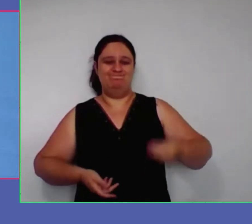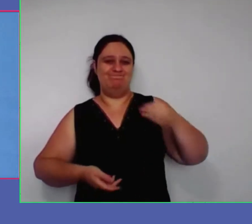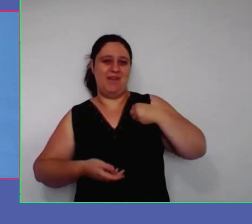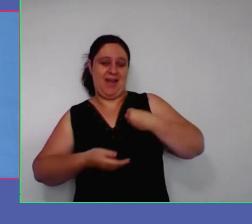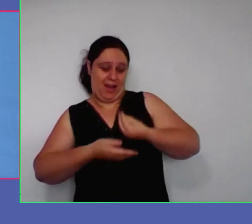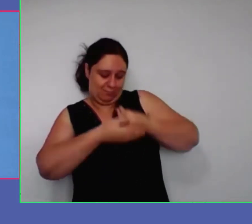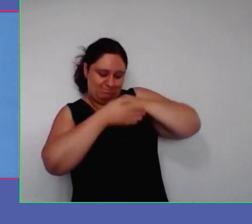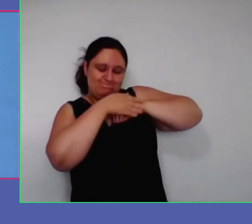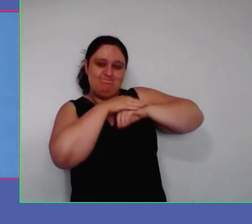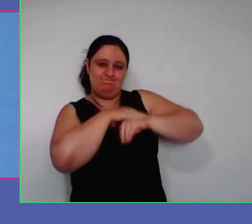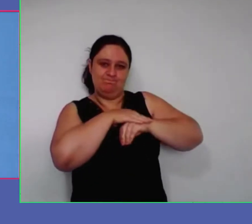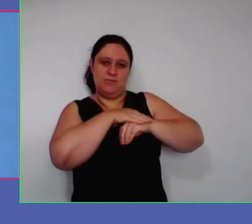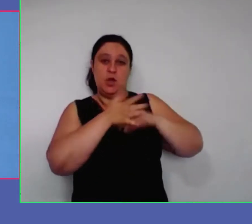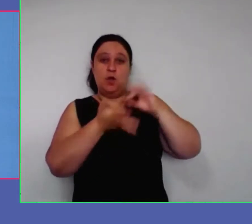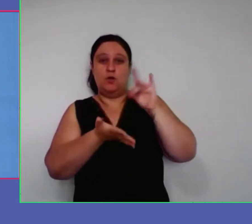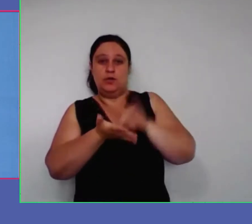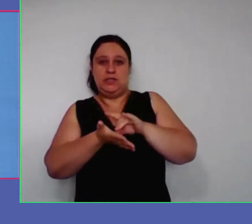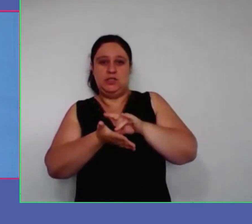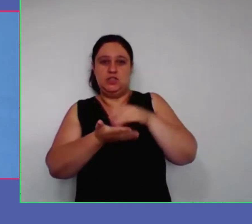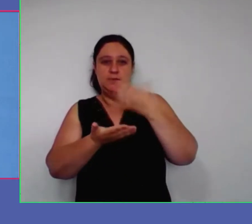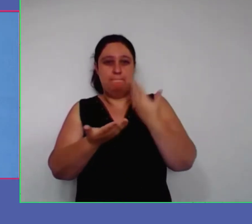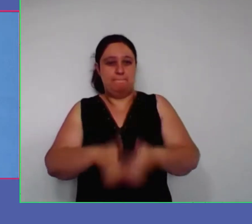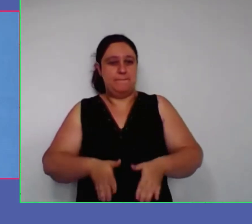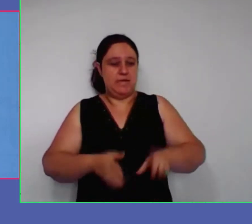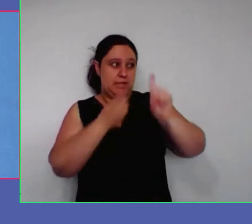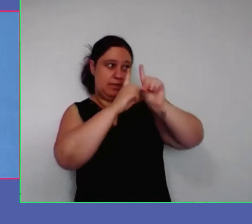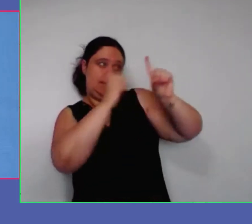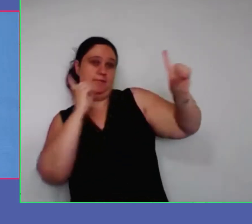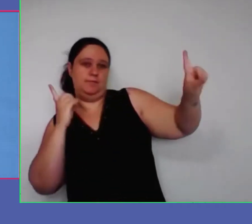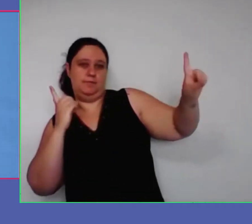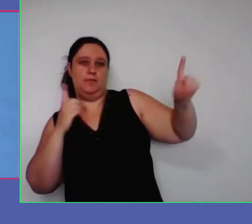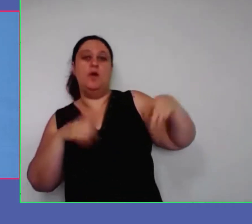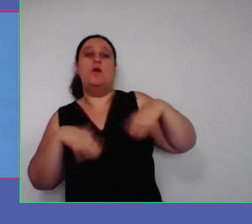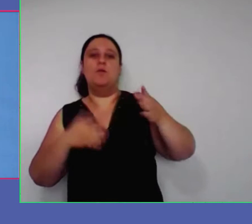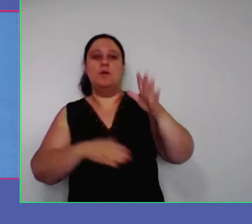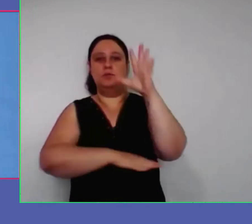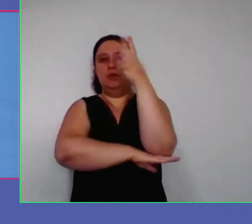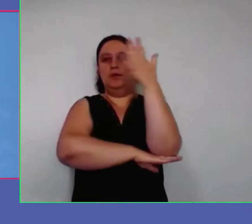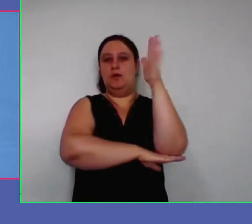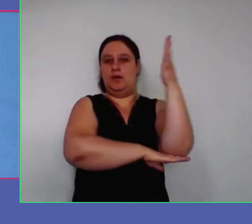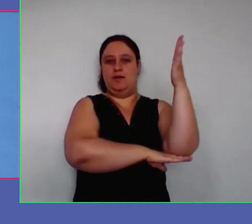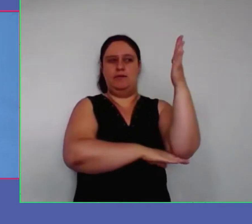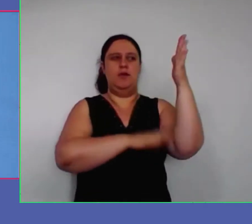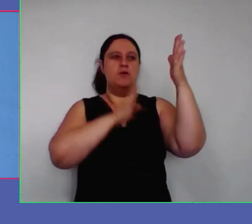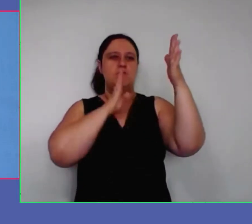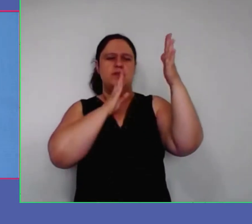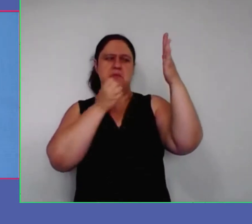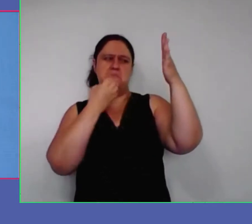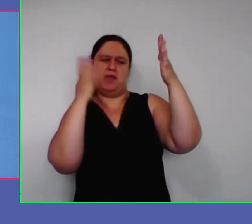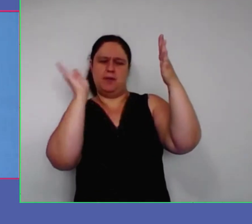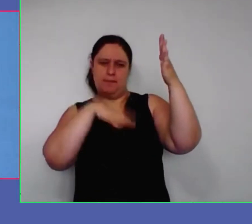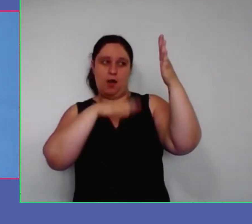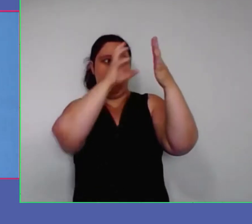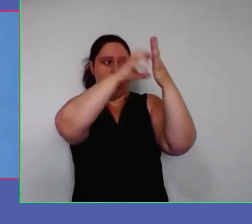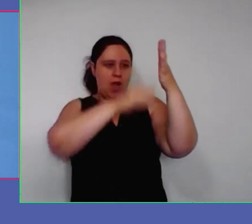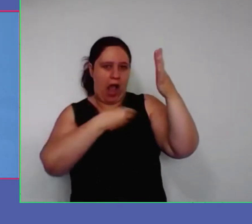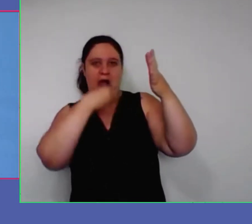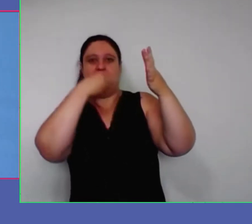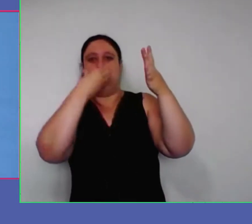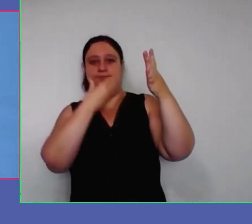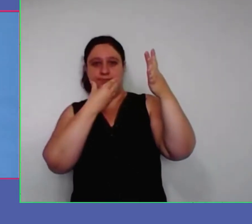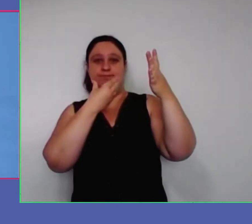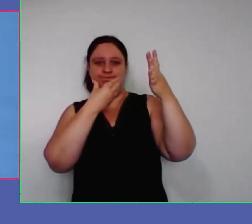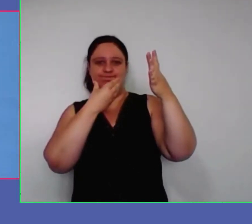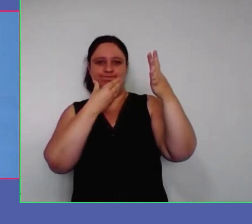quando o homem comeu do fruto da árvore do conhecimento do bem e do mal. A sua transgressão contra a palavra